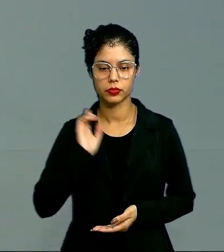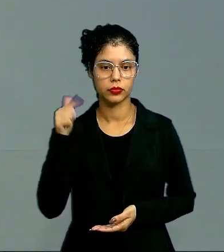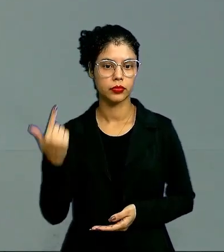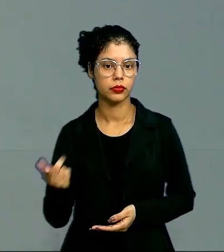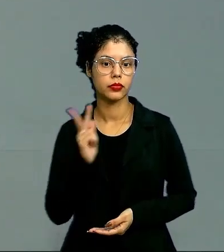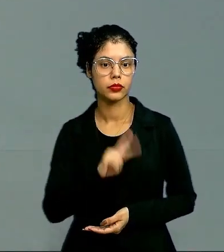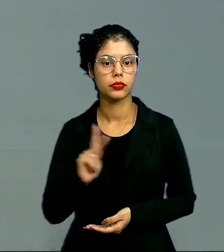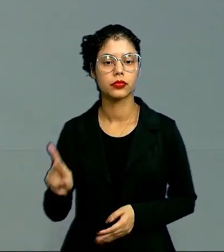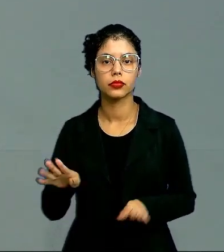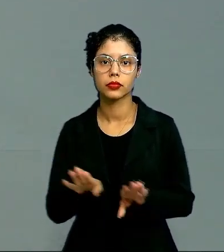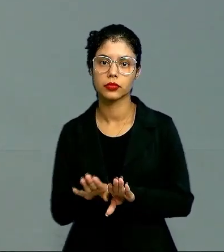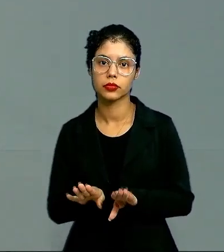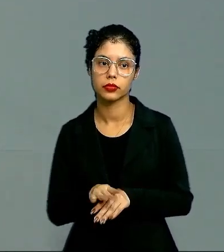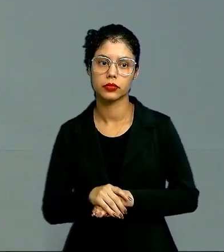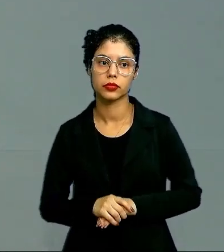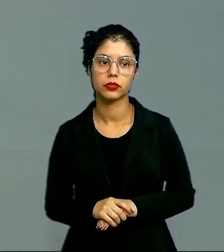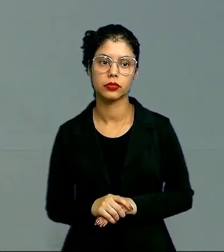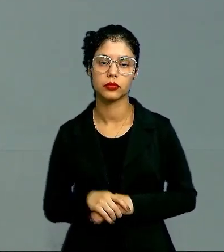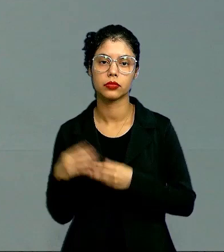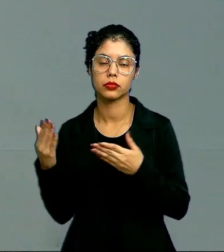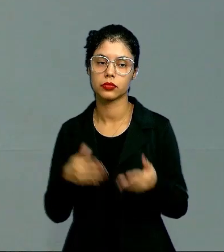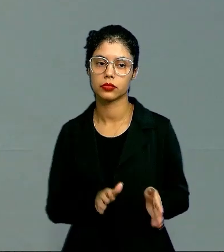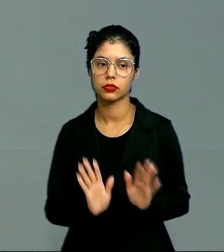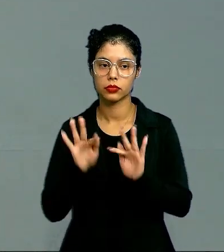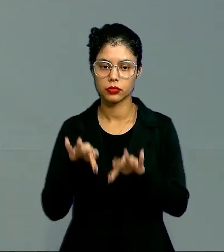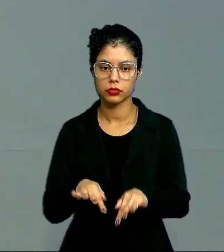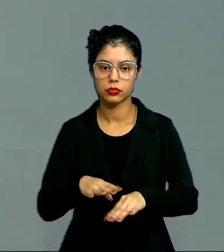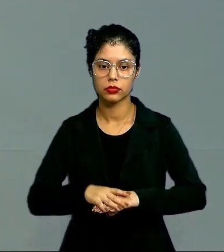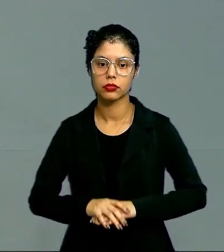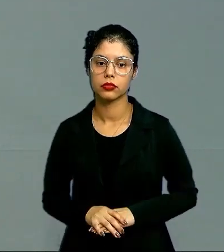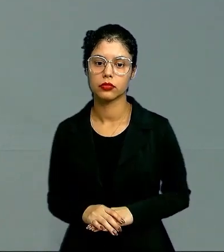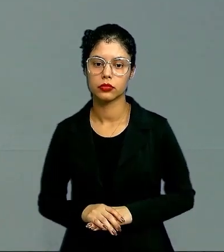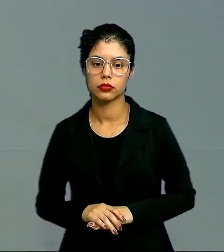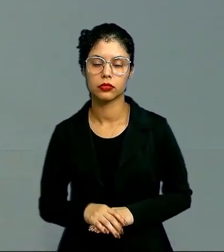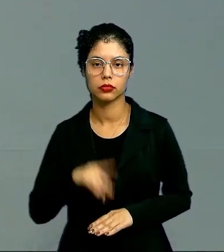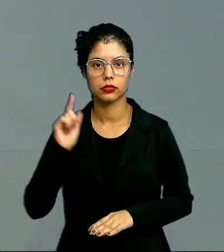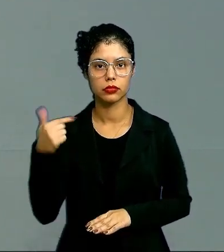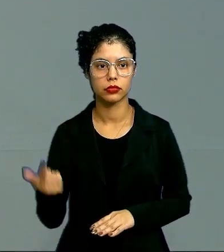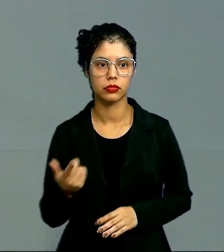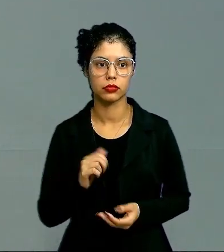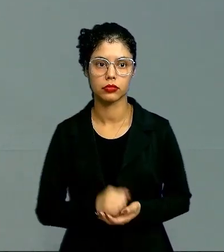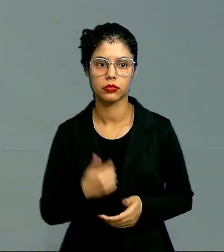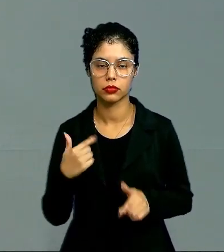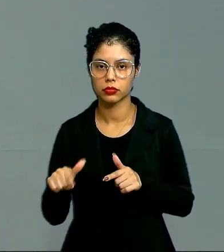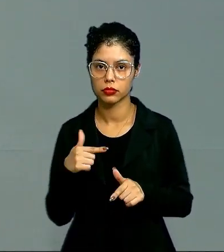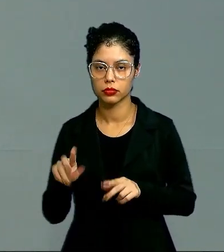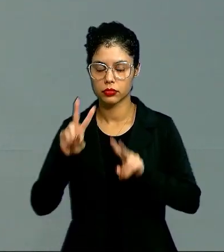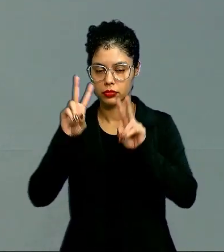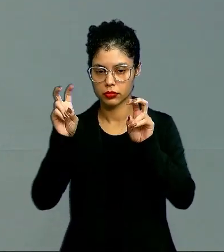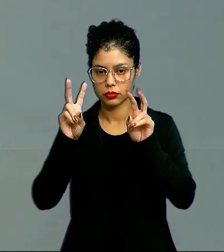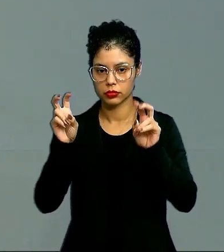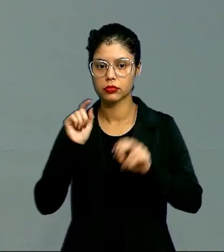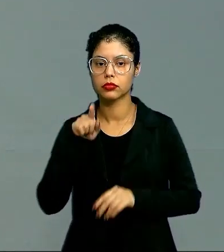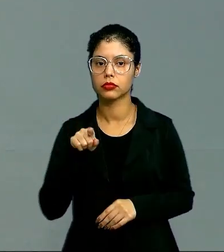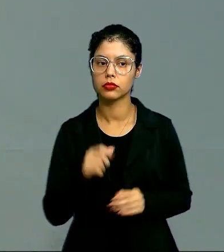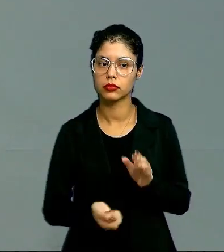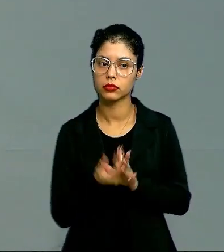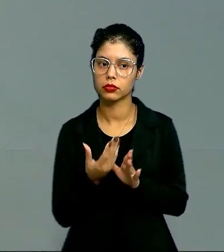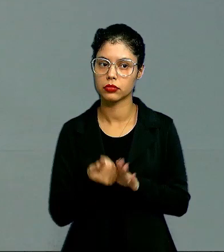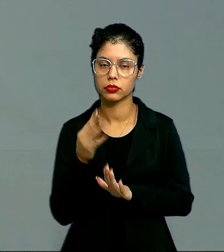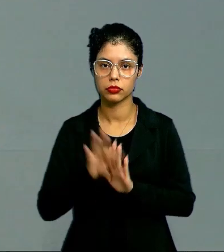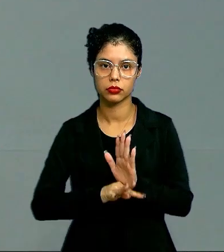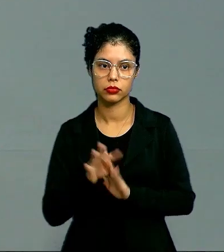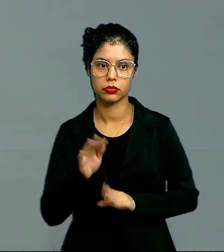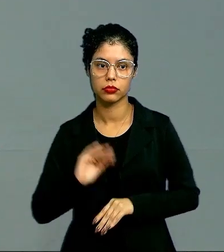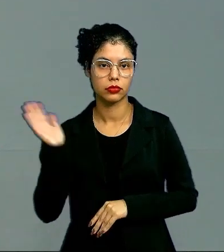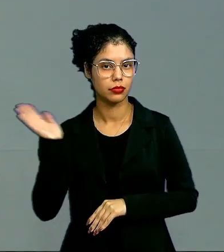demais professores também. Estamos chegando ao fim dessa aula. Na próxima aula, nós trabalharemos uma temática para vocês produzirem um